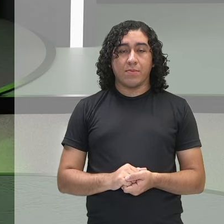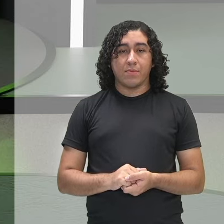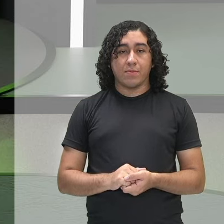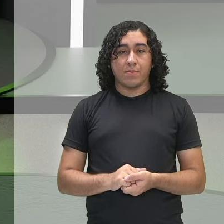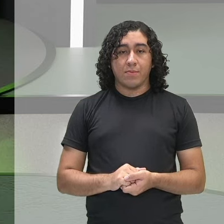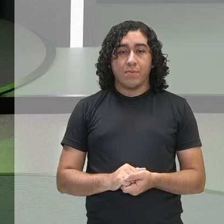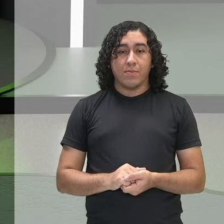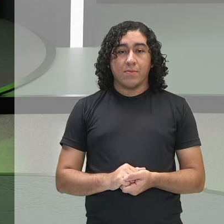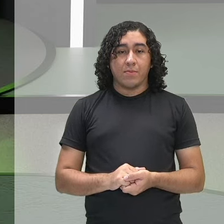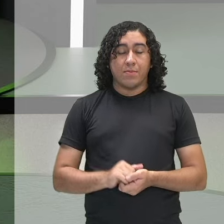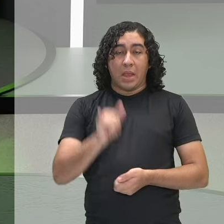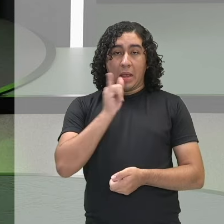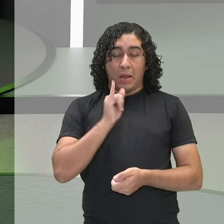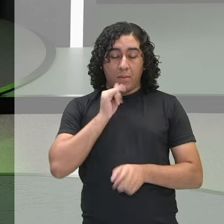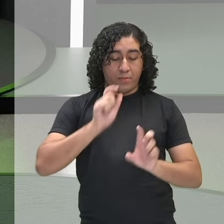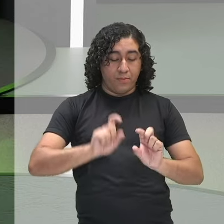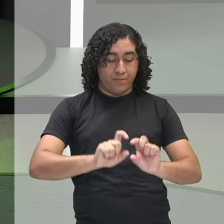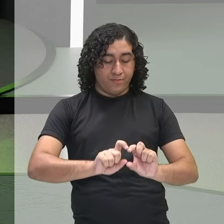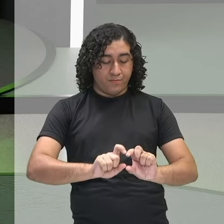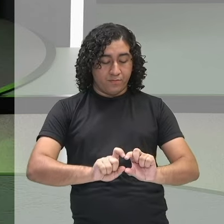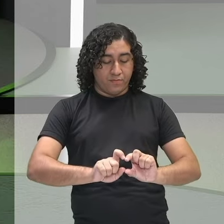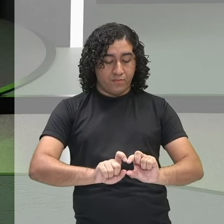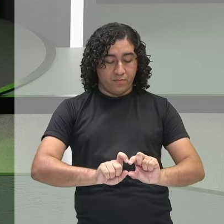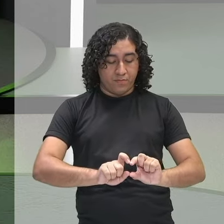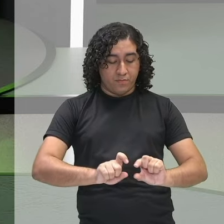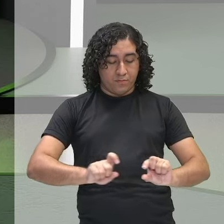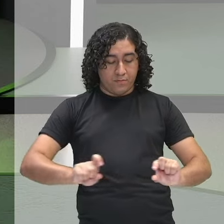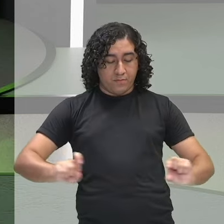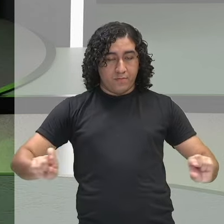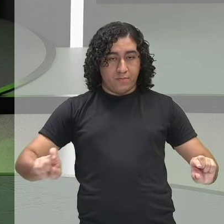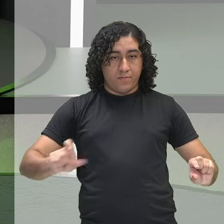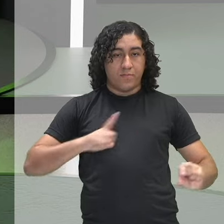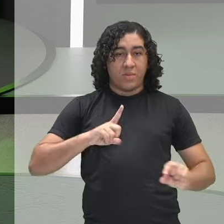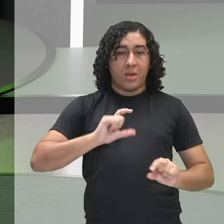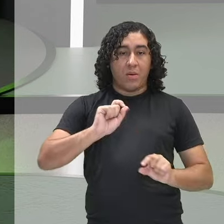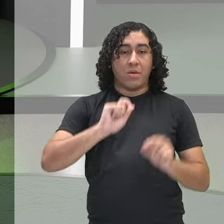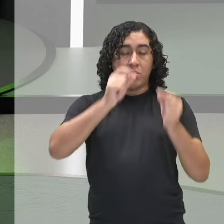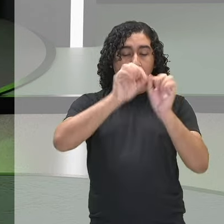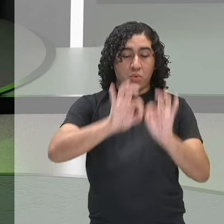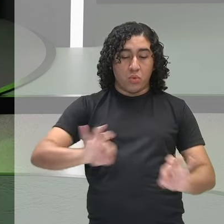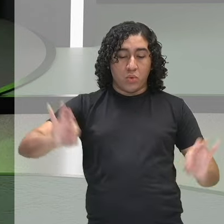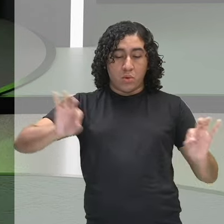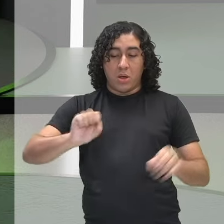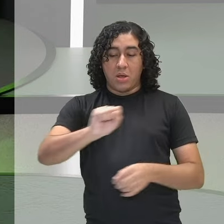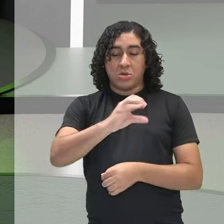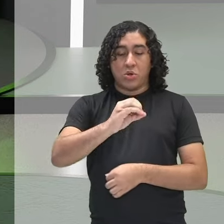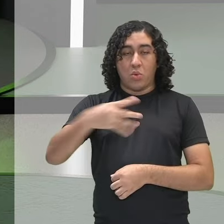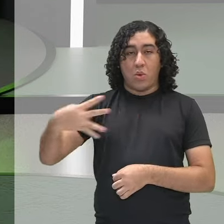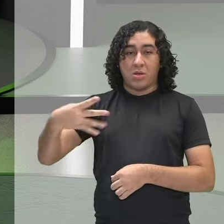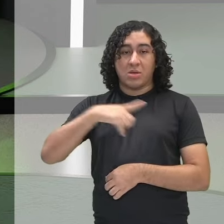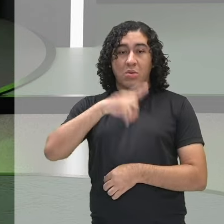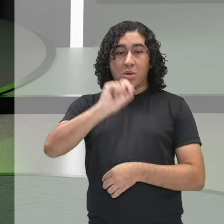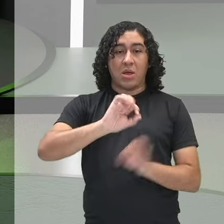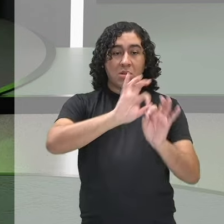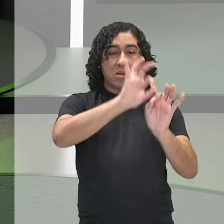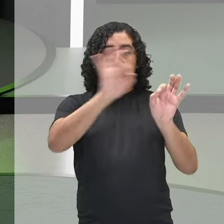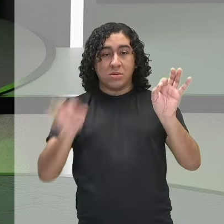exemplo, aqui embaixo, que a gente tem esse SO4, que o gráfico ele está assim, ó, descendo.